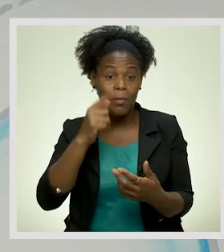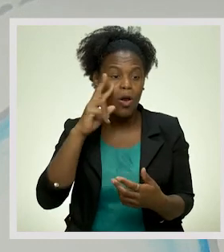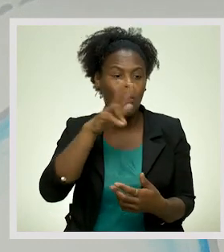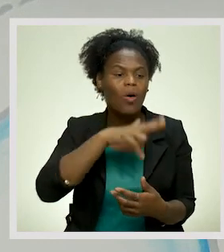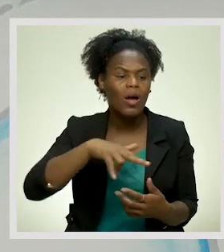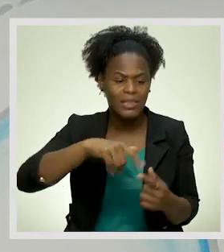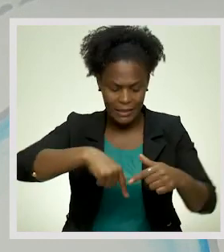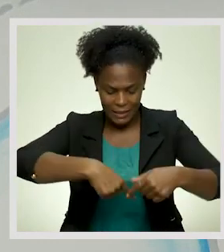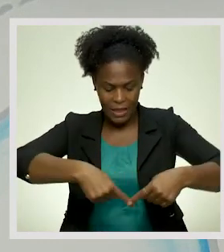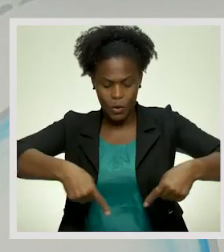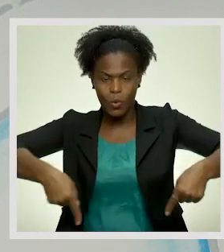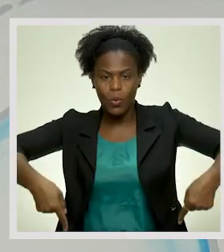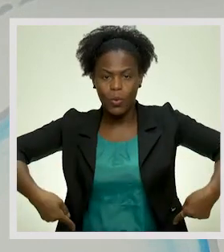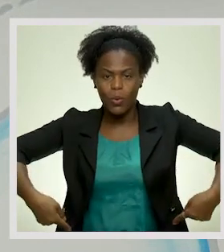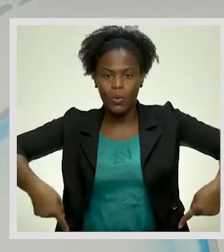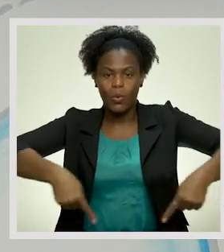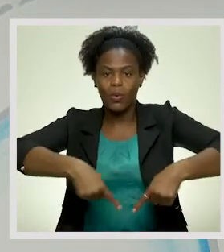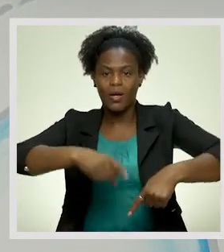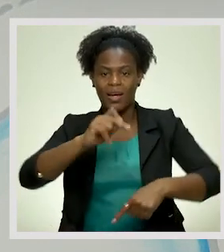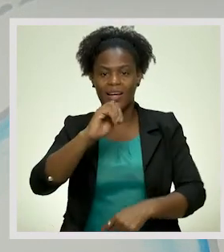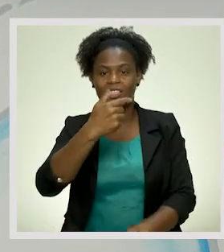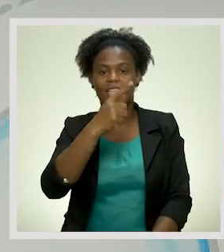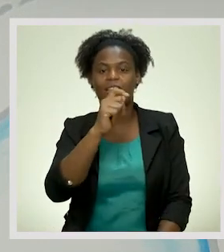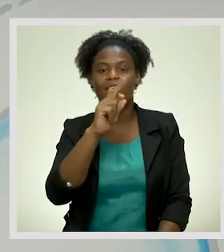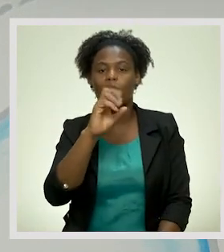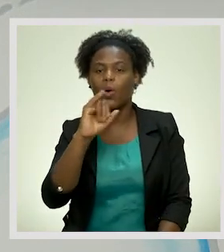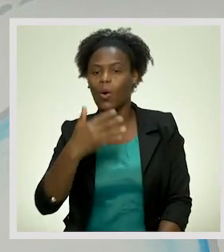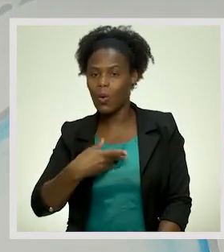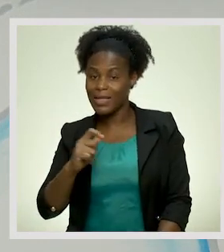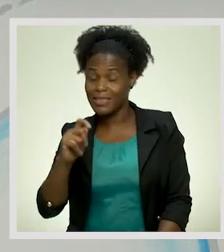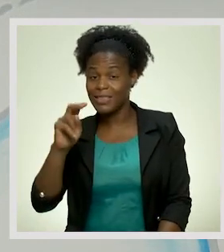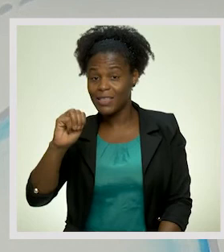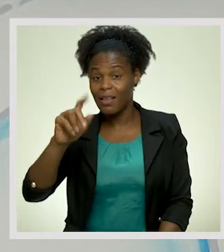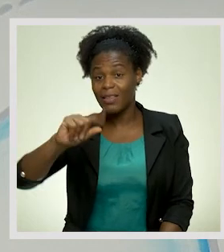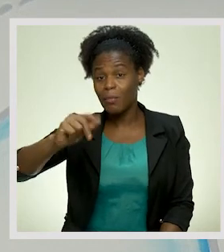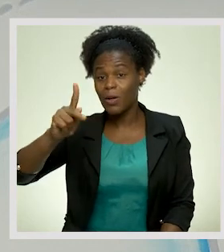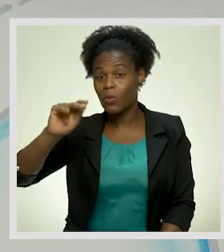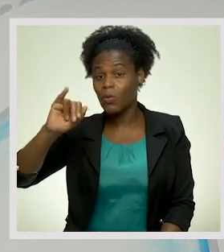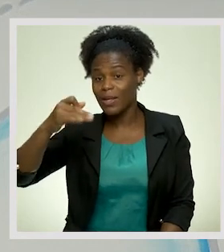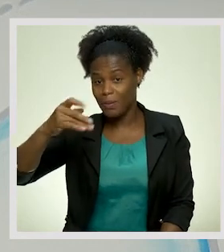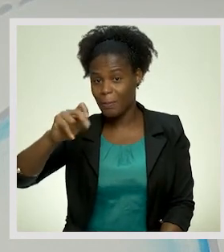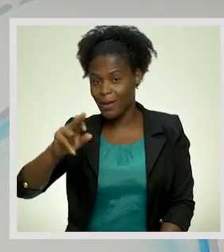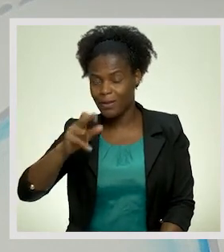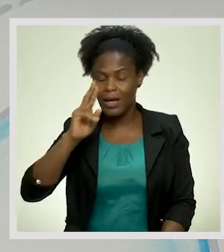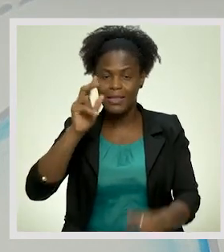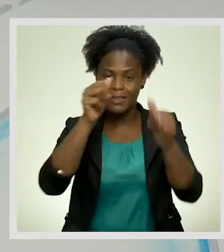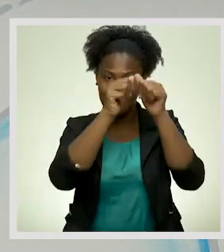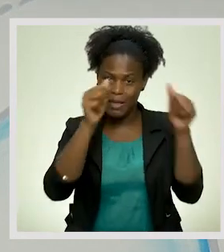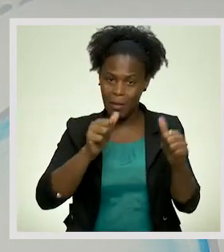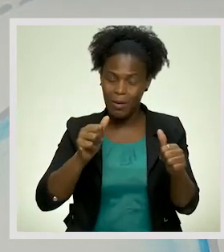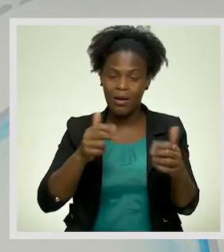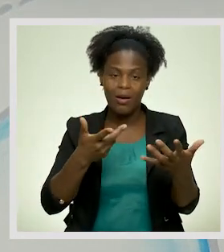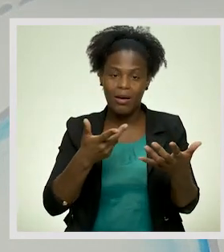cintura de asteroides, cintura de Kuiper, no Sistema Solar. Vimos que a cintura de asteroides localiza-se entre a órbita